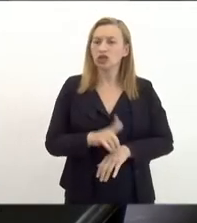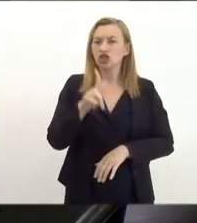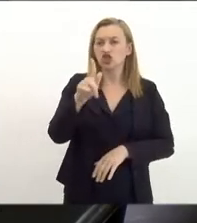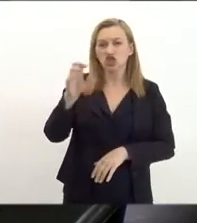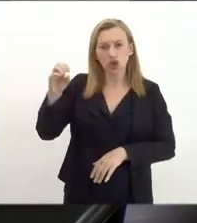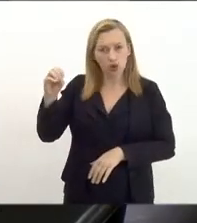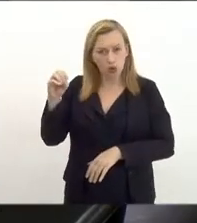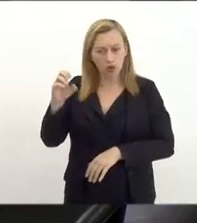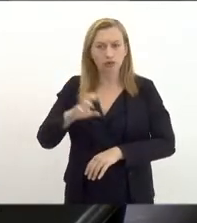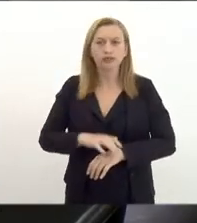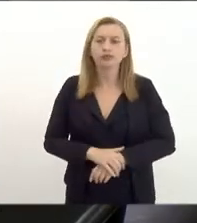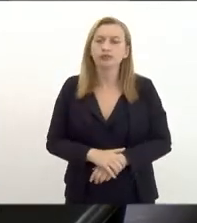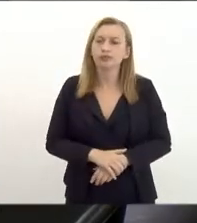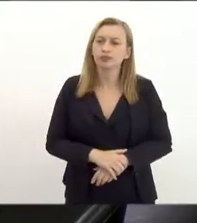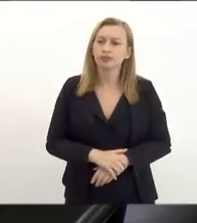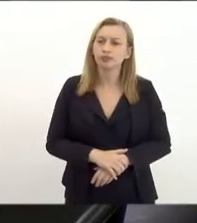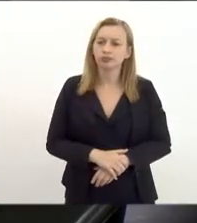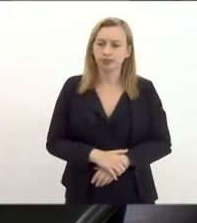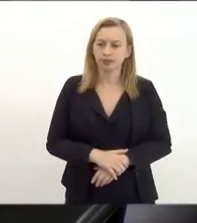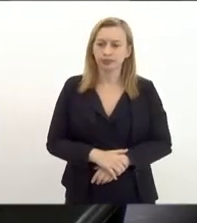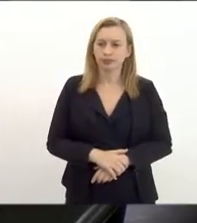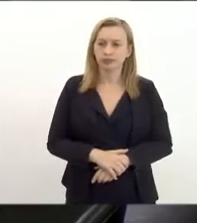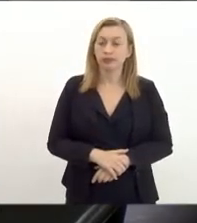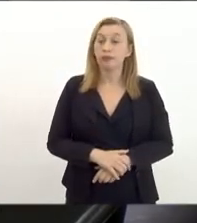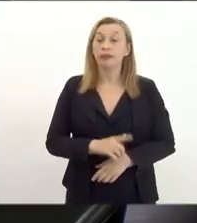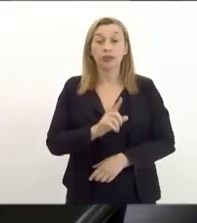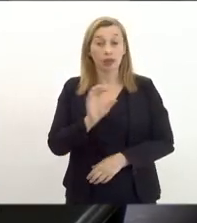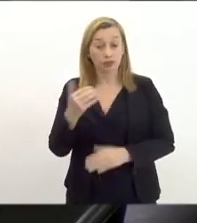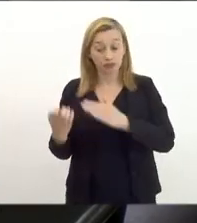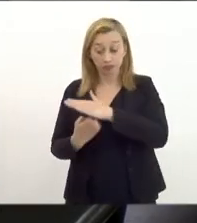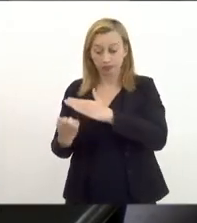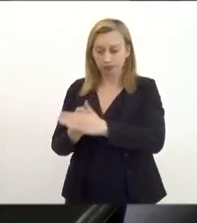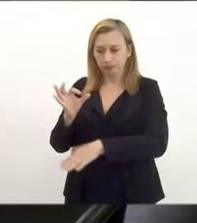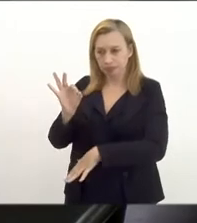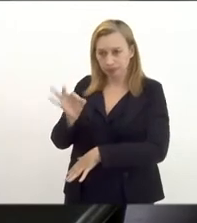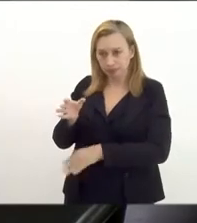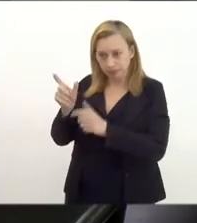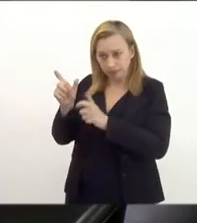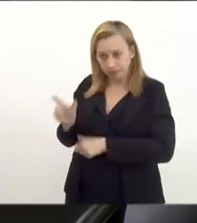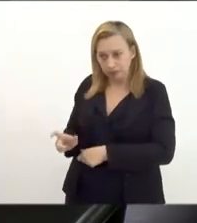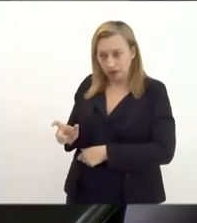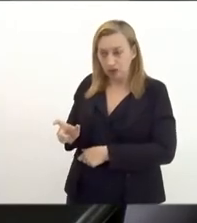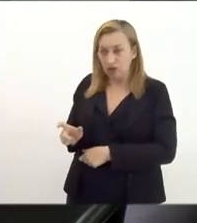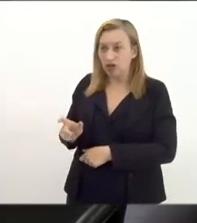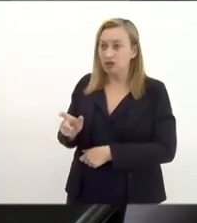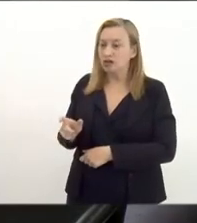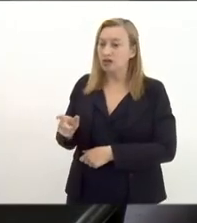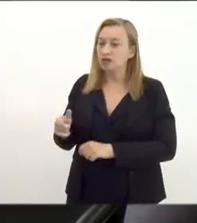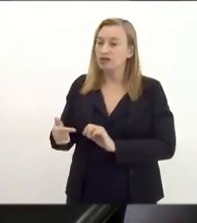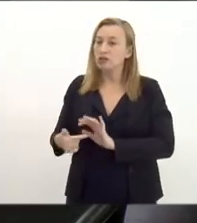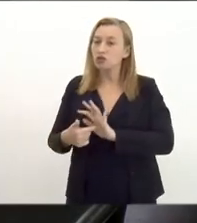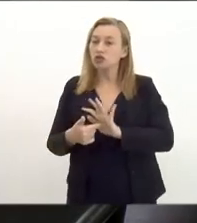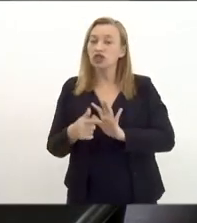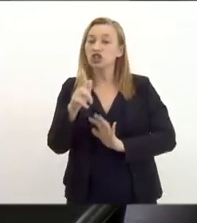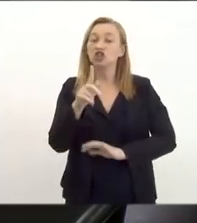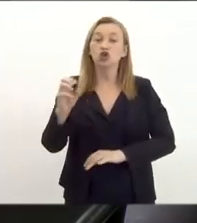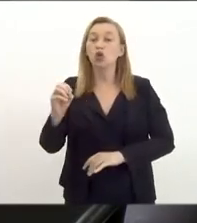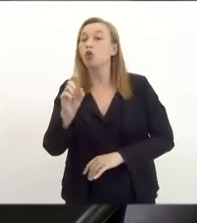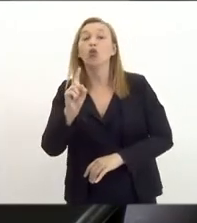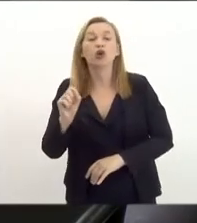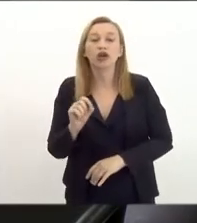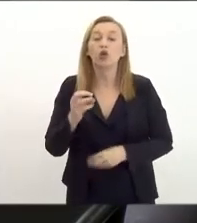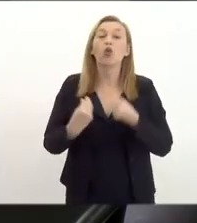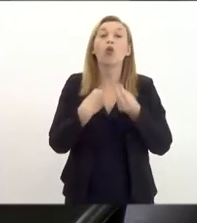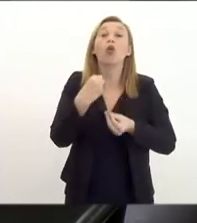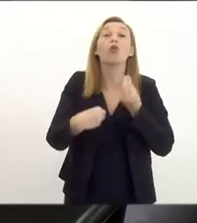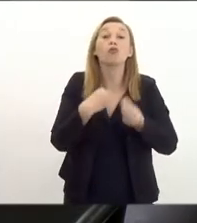Major essa expectativa essa expectativa empresa que basicamente vai definir nessa jiló Como